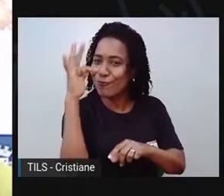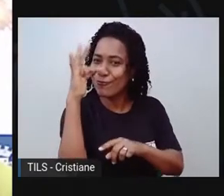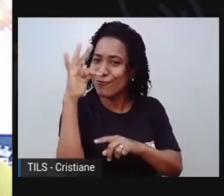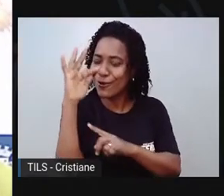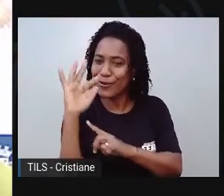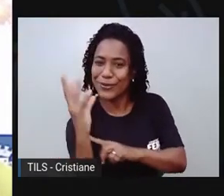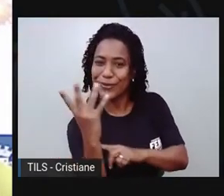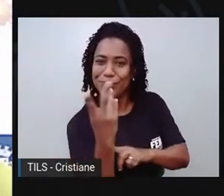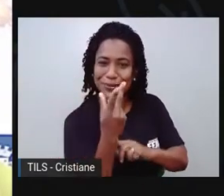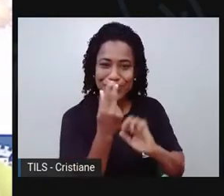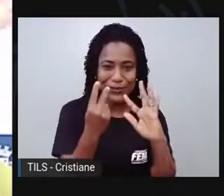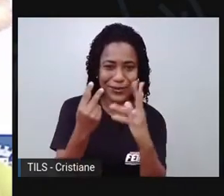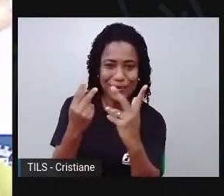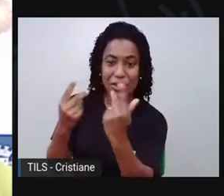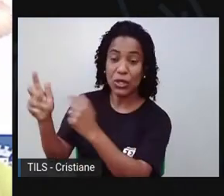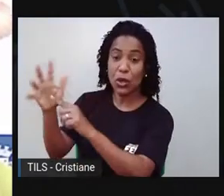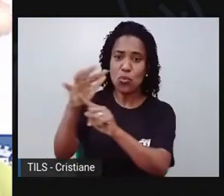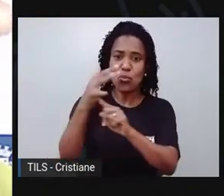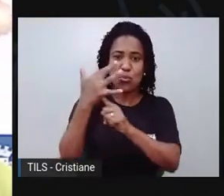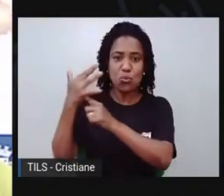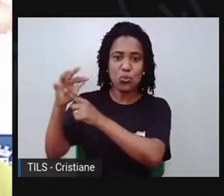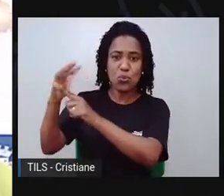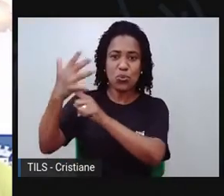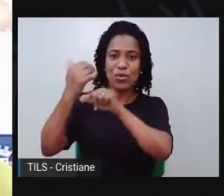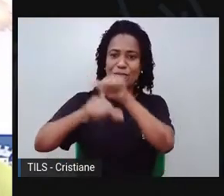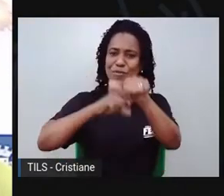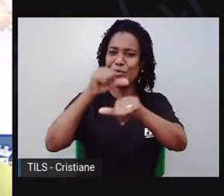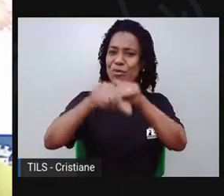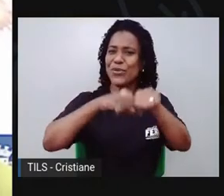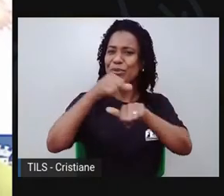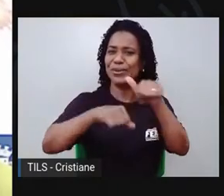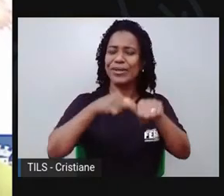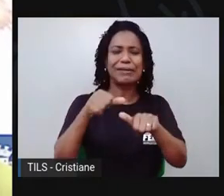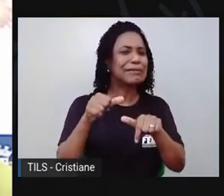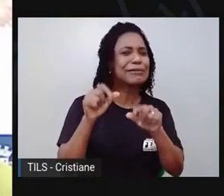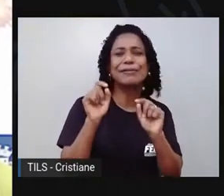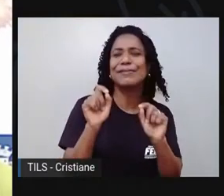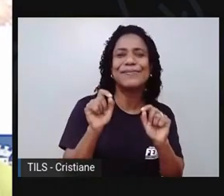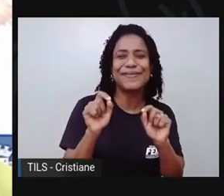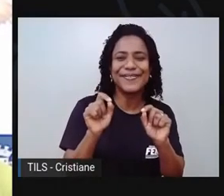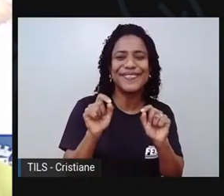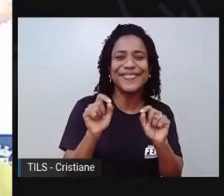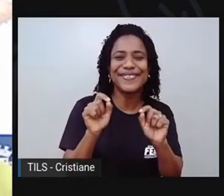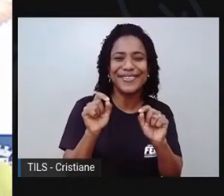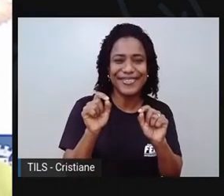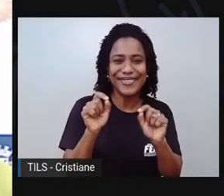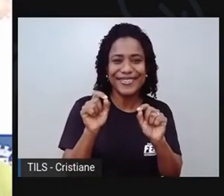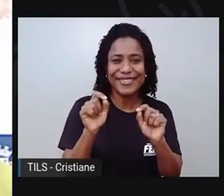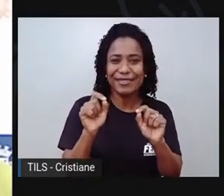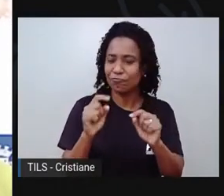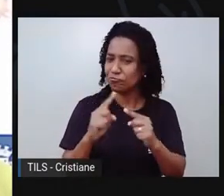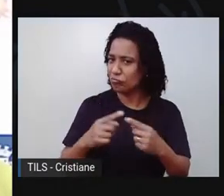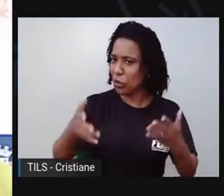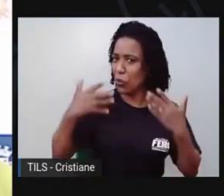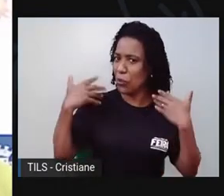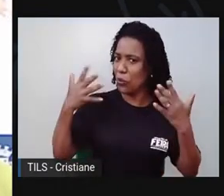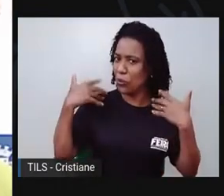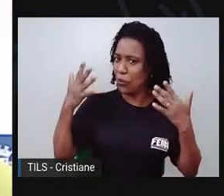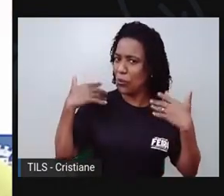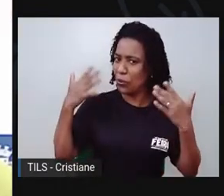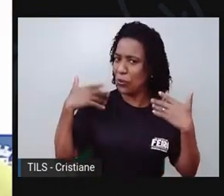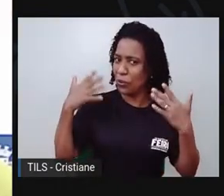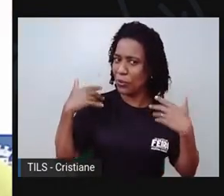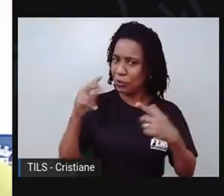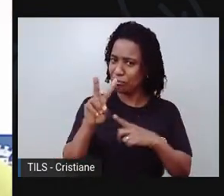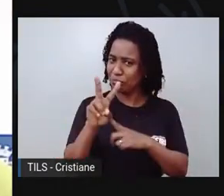uma nova estação do ano. Que estação é essa, meninada? Será o verão? Estamos no